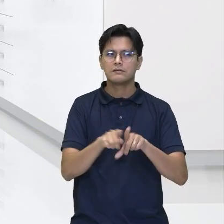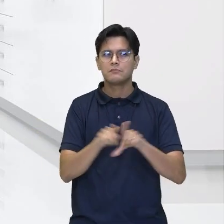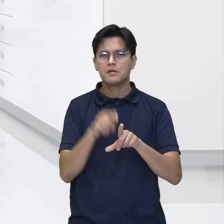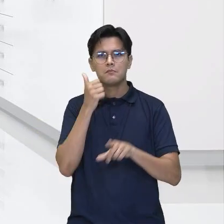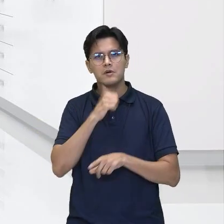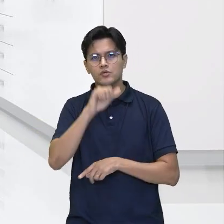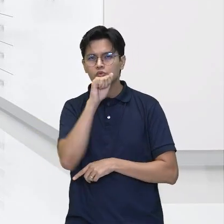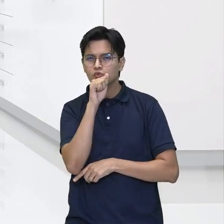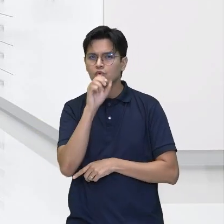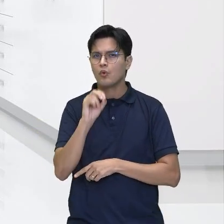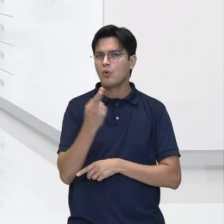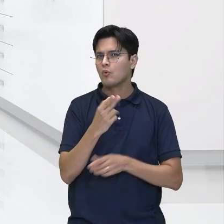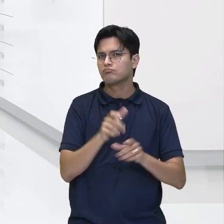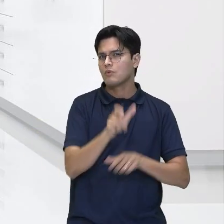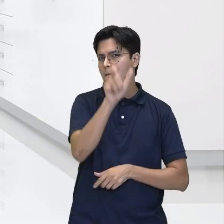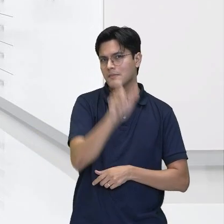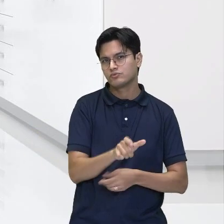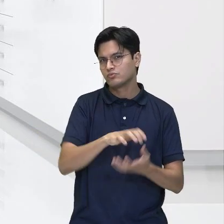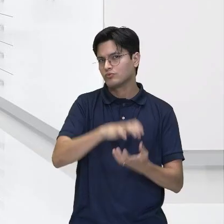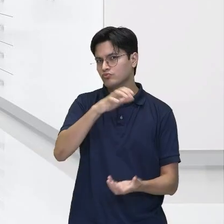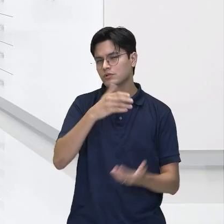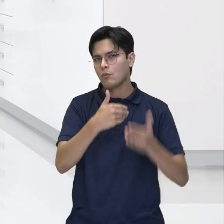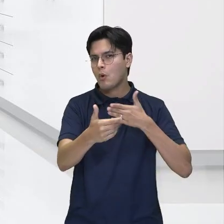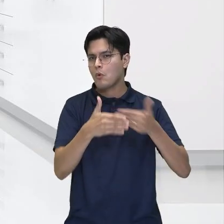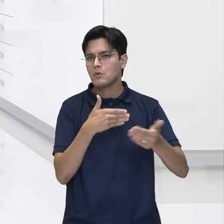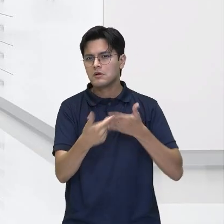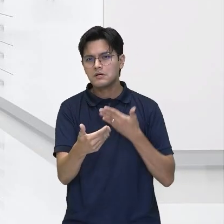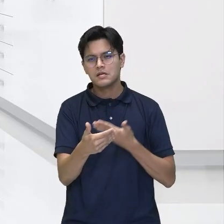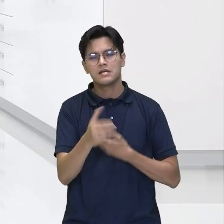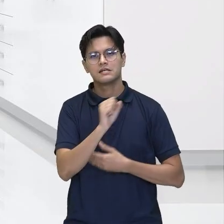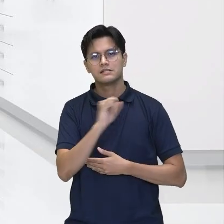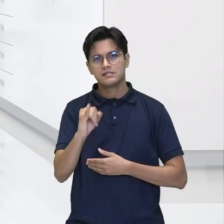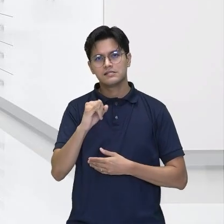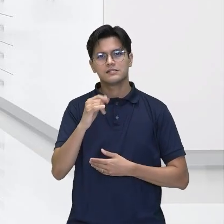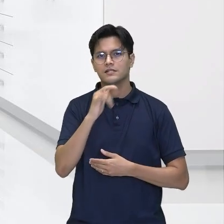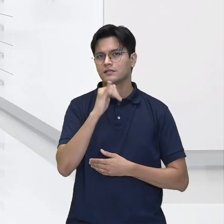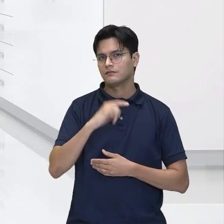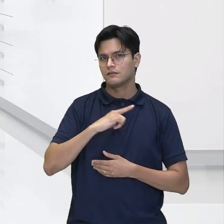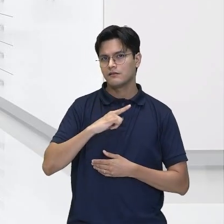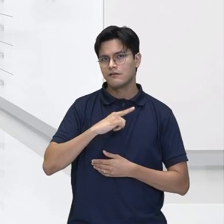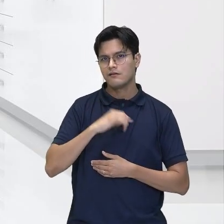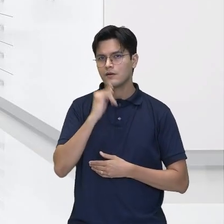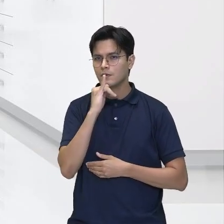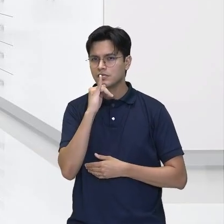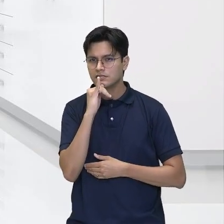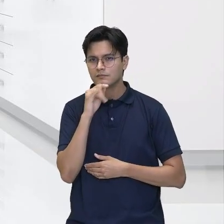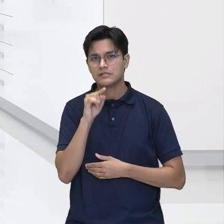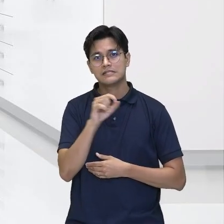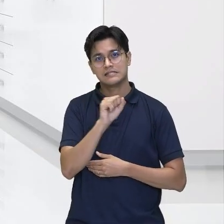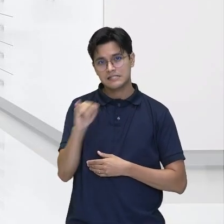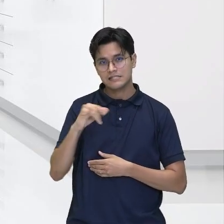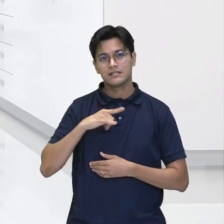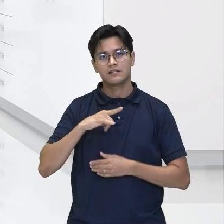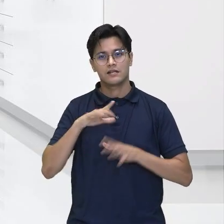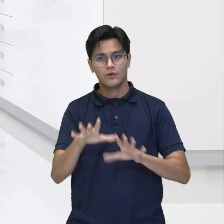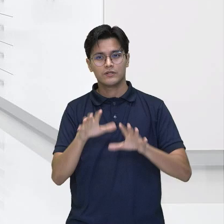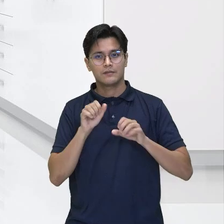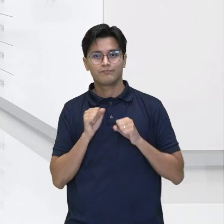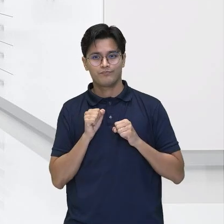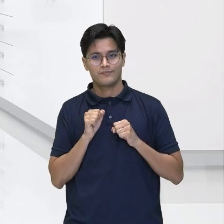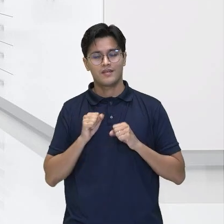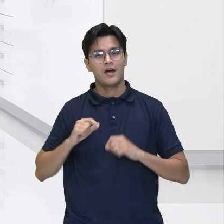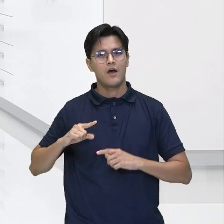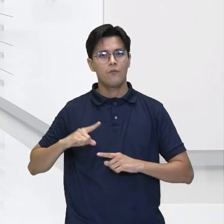até mesmo adultos, que estejam contaminados por esses vermes, eles só